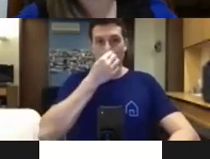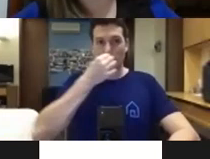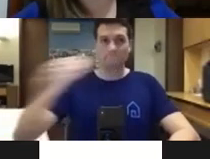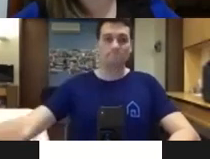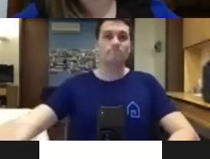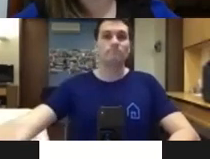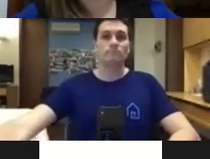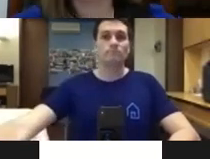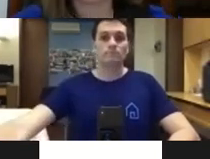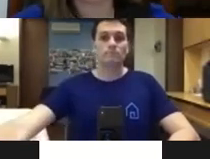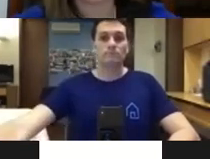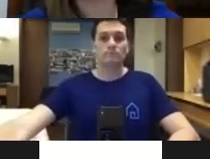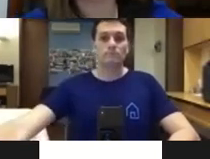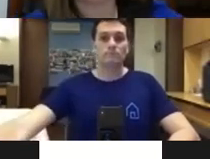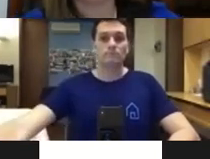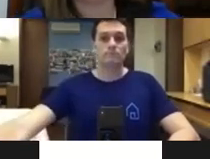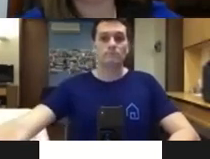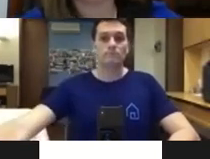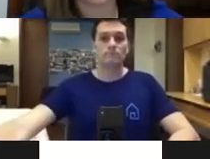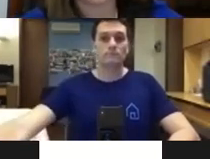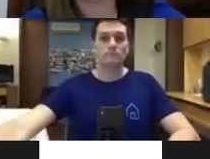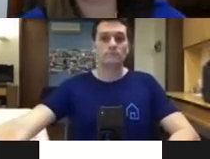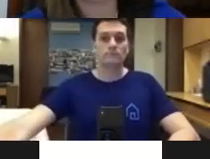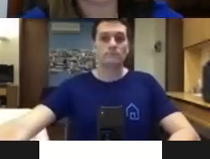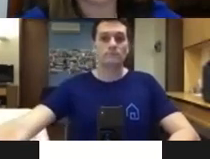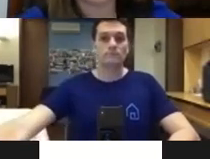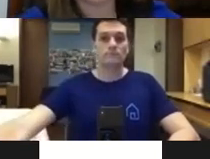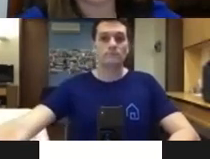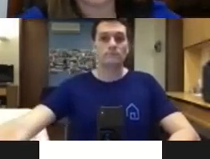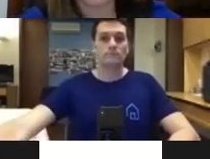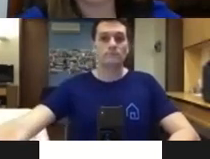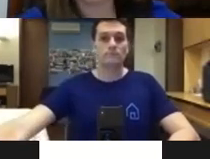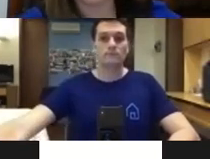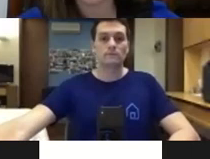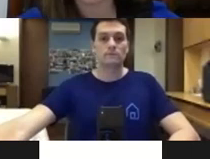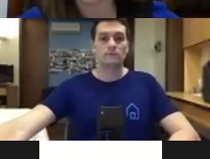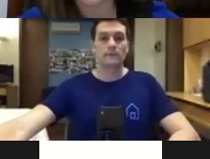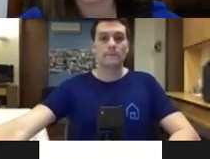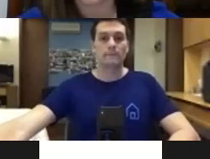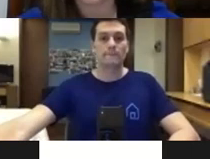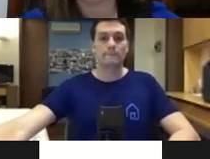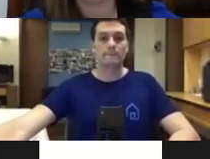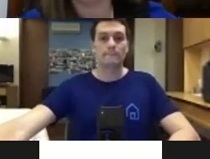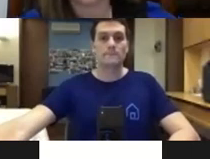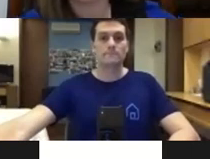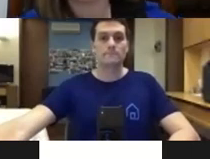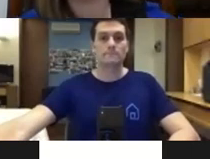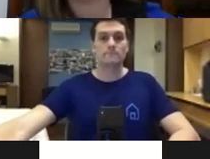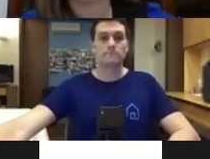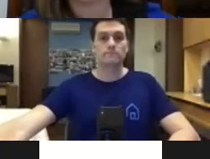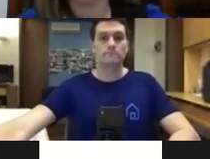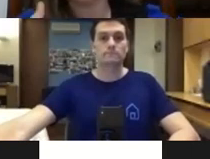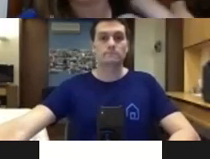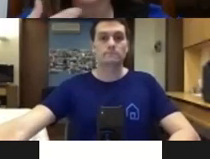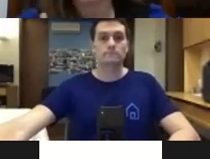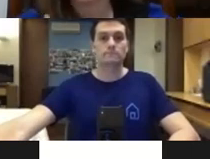Então, começando, gente, vou falar do concreto em elevadas temperaturas. Alguns pontos favoráveis, tá, do concreto.